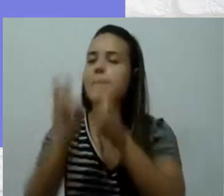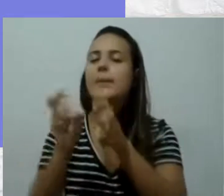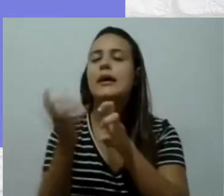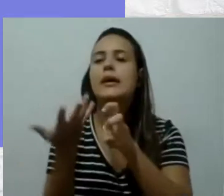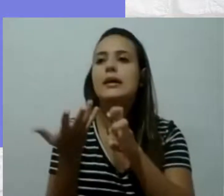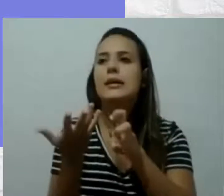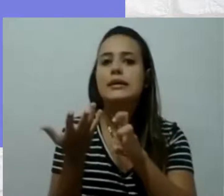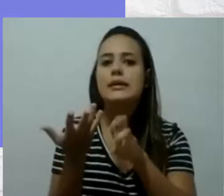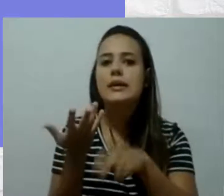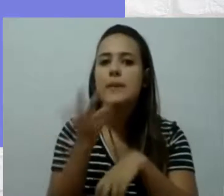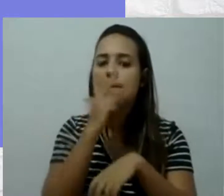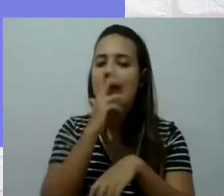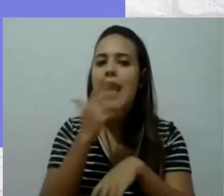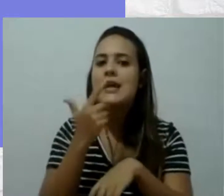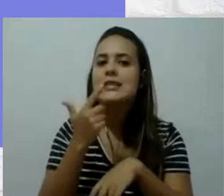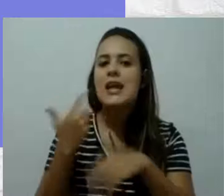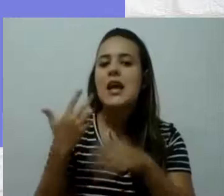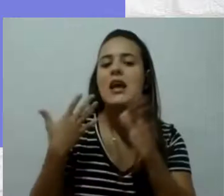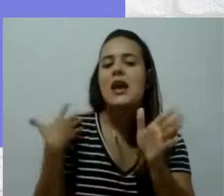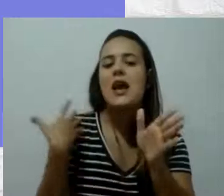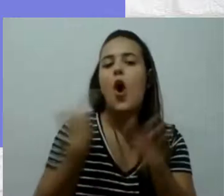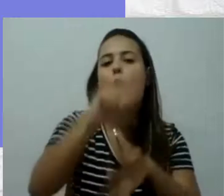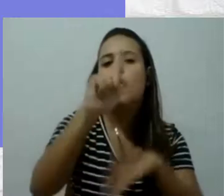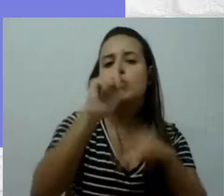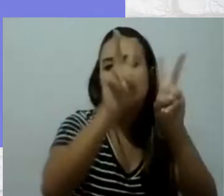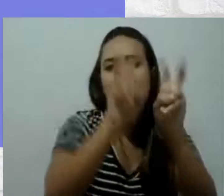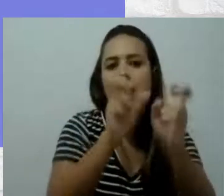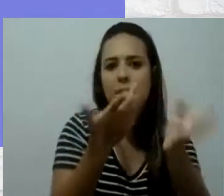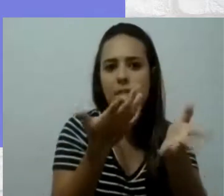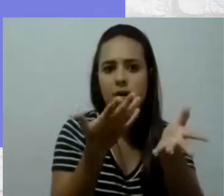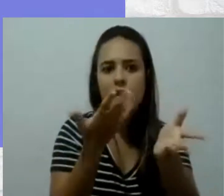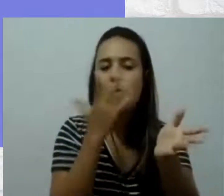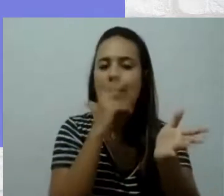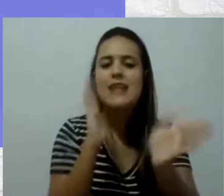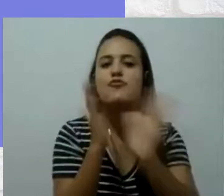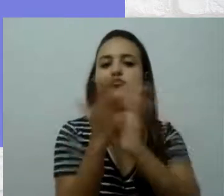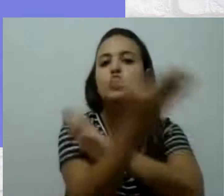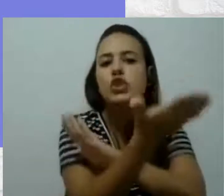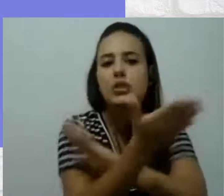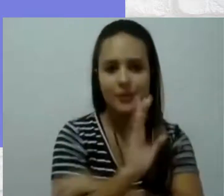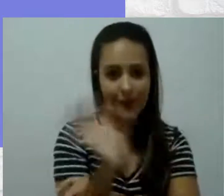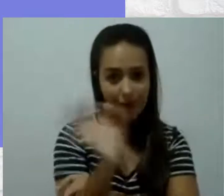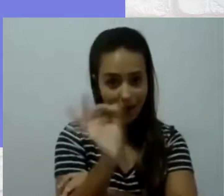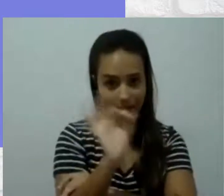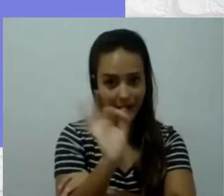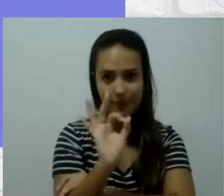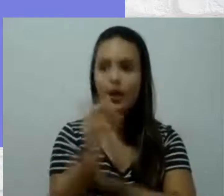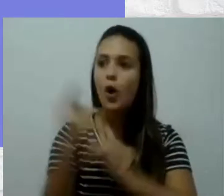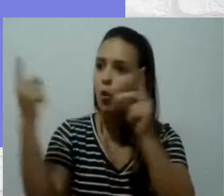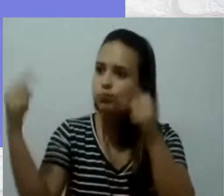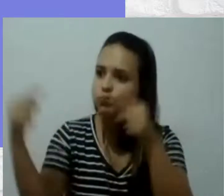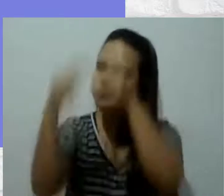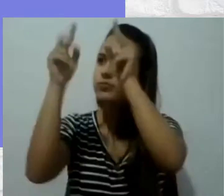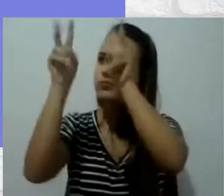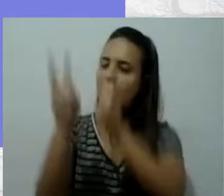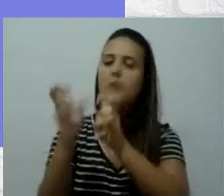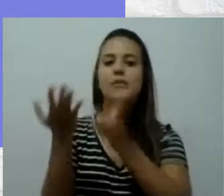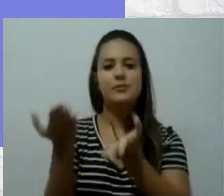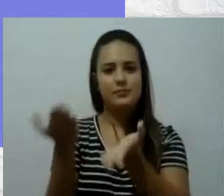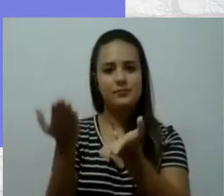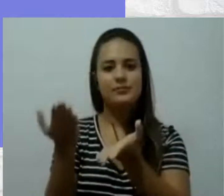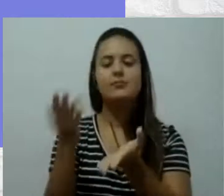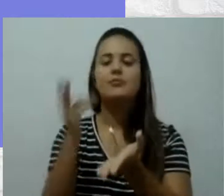sua redação sem fugir dele, sem ir para um caminho que pode estar dentro